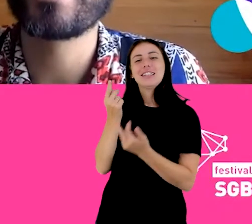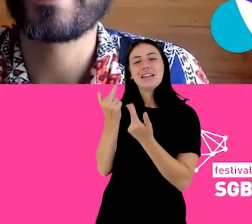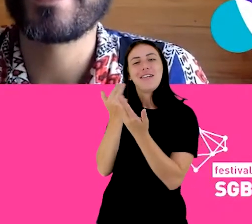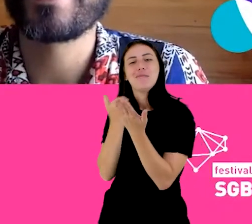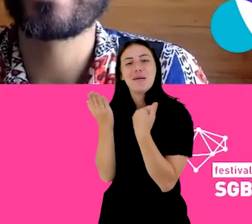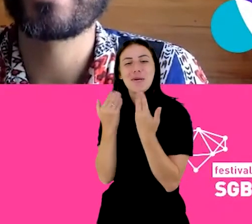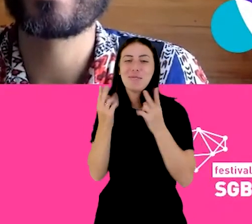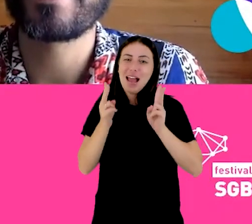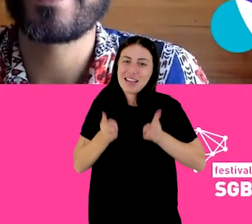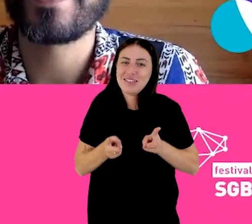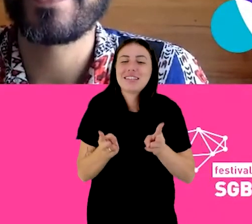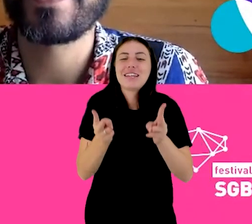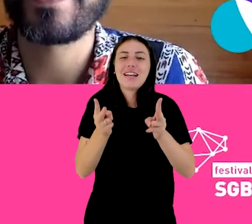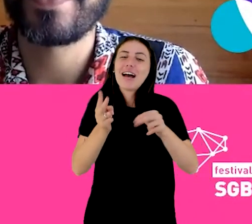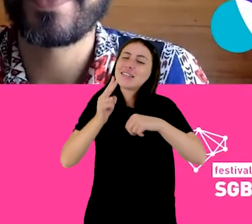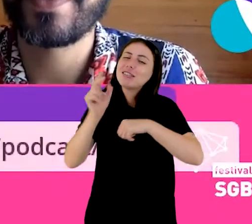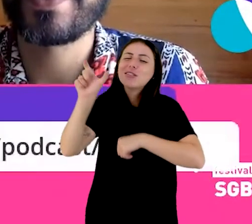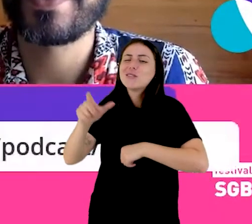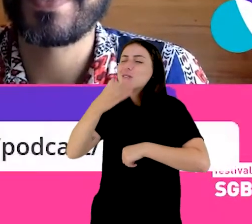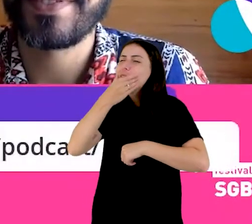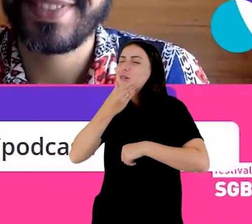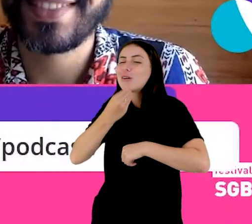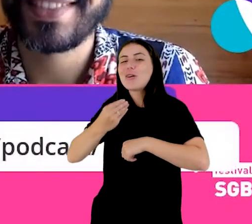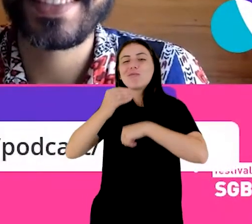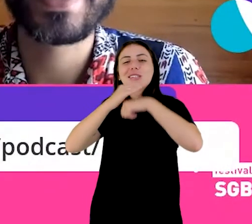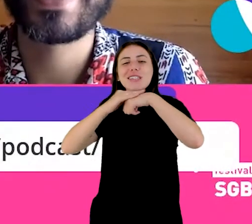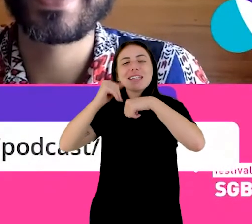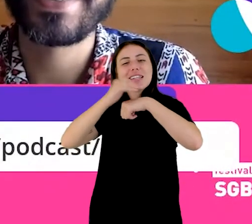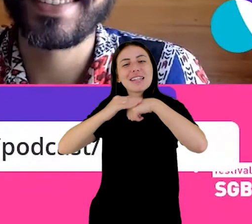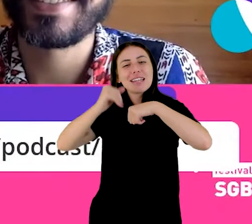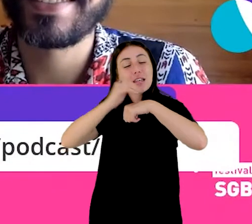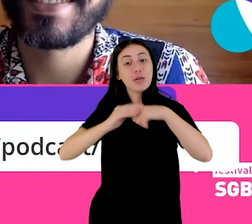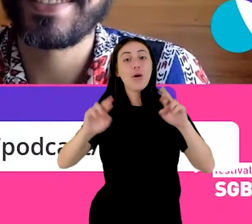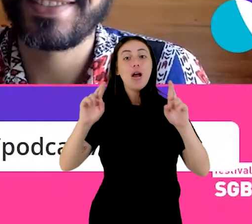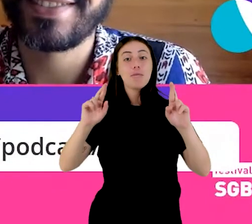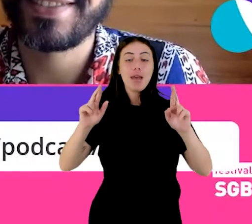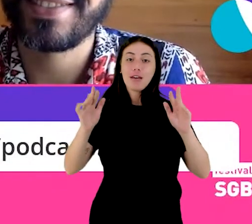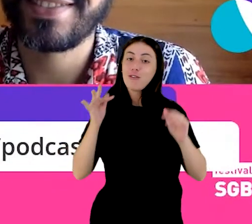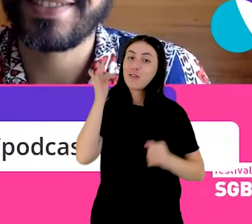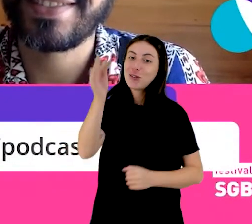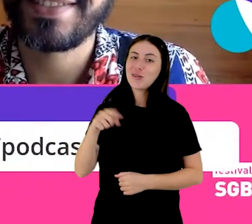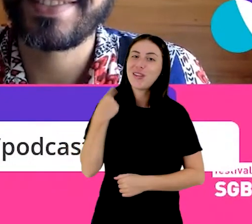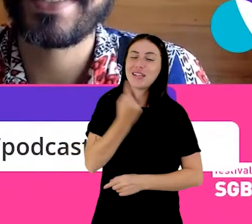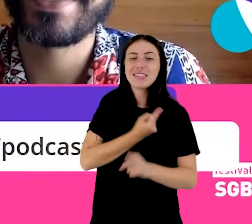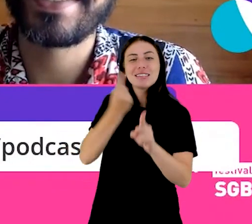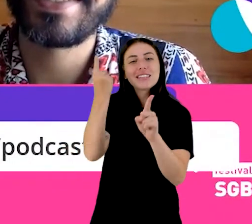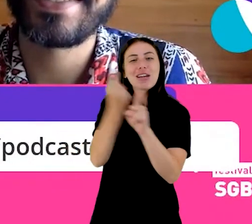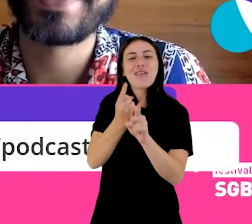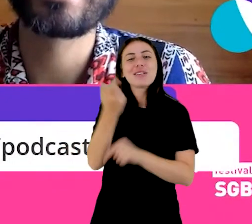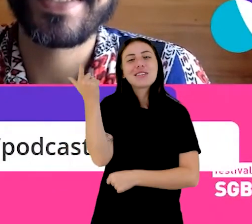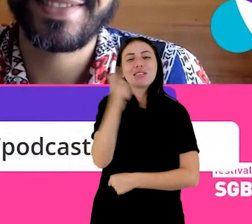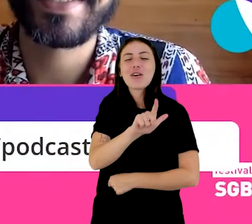ficar com o Rick e com o Rodrigo, que também é outro craque querido, e que essa conversa aí seja só o